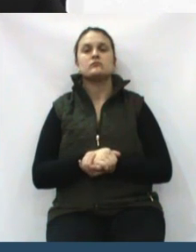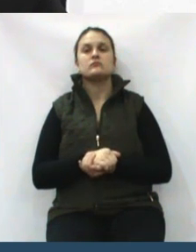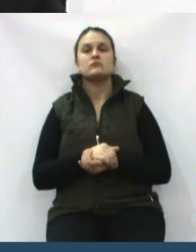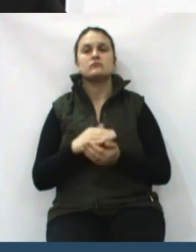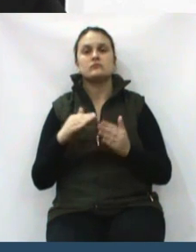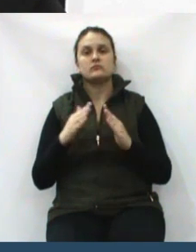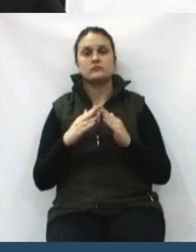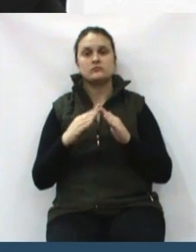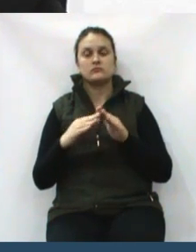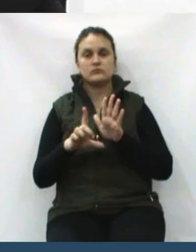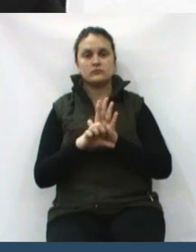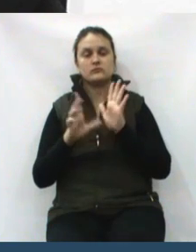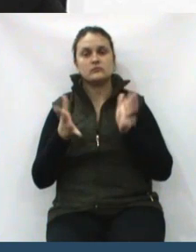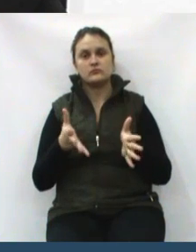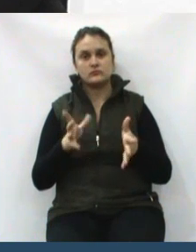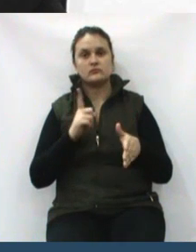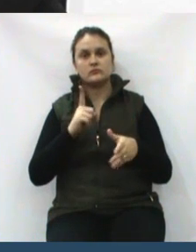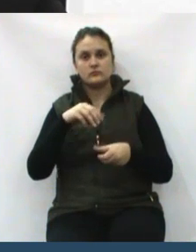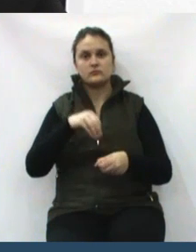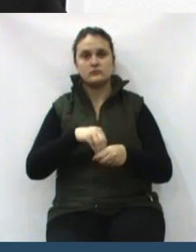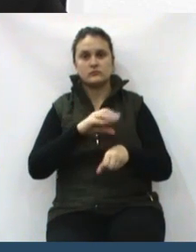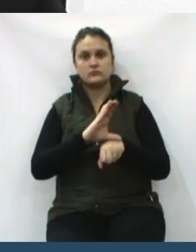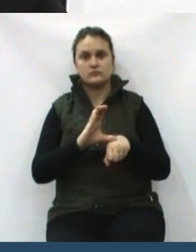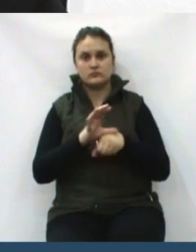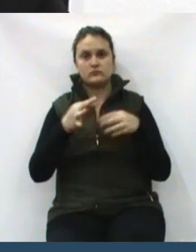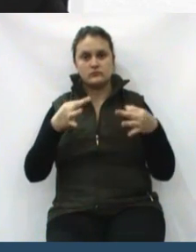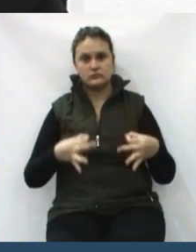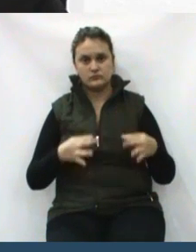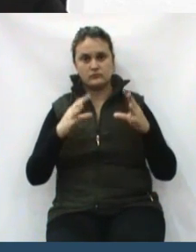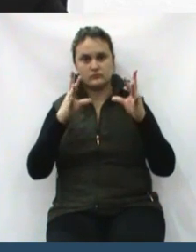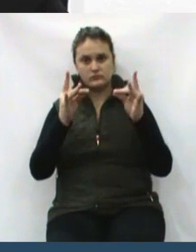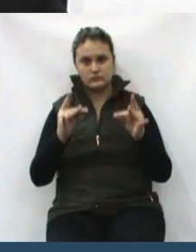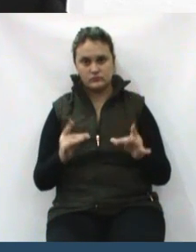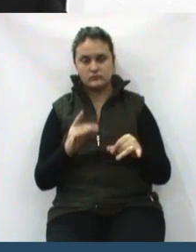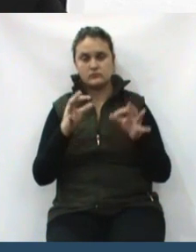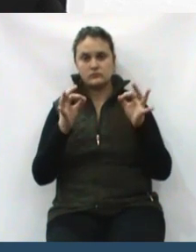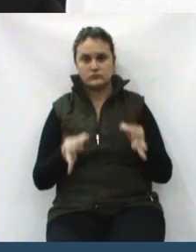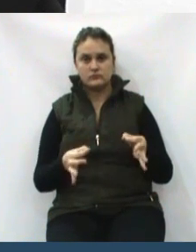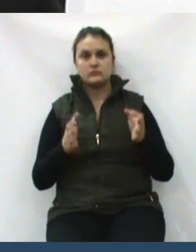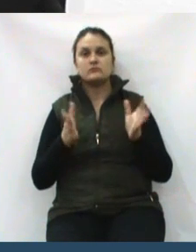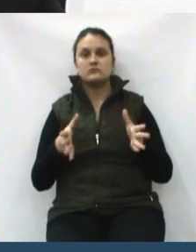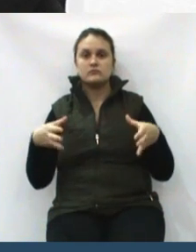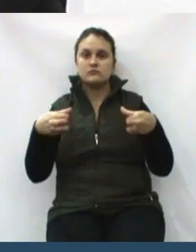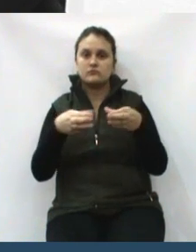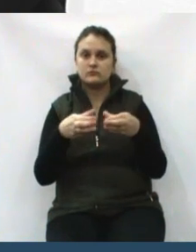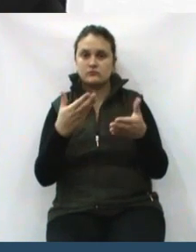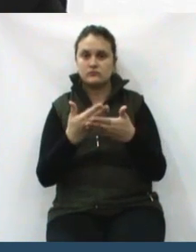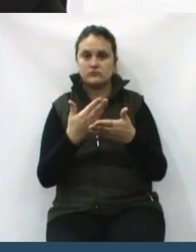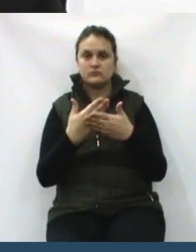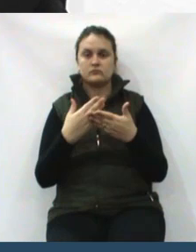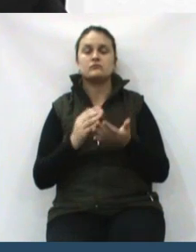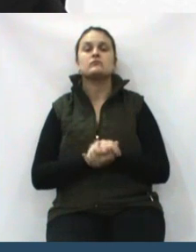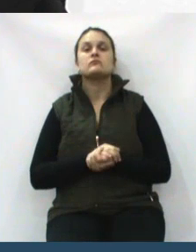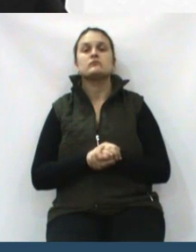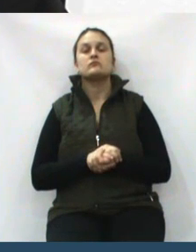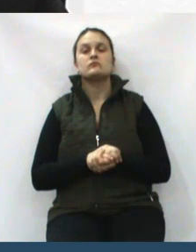desta Casa de Leis, já foi considerado constitucional e agora está na Comissão de Finanças.